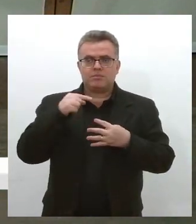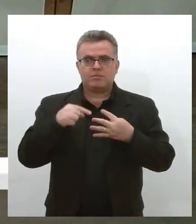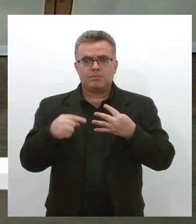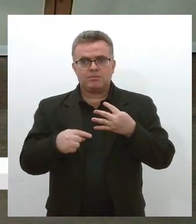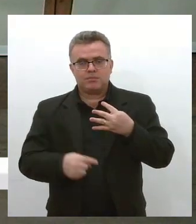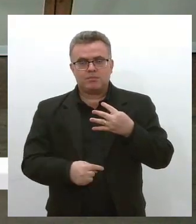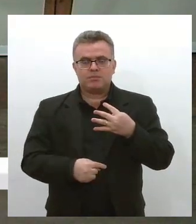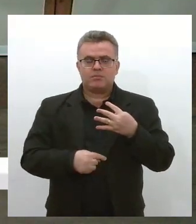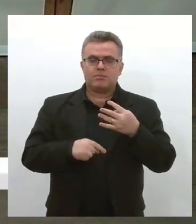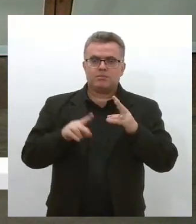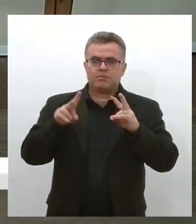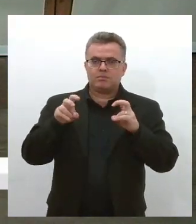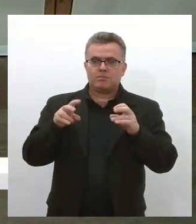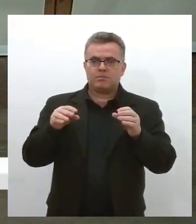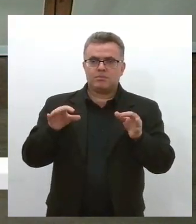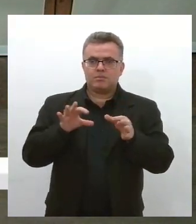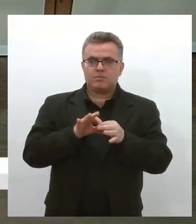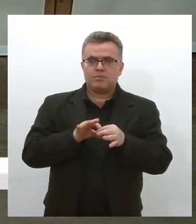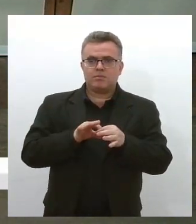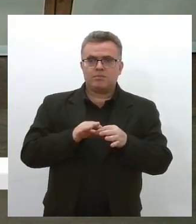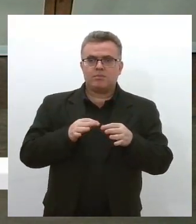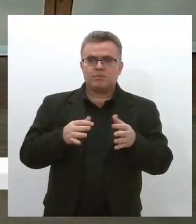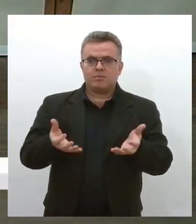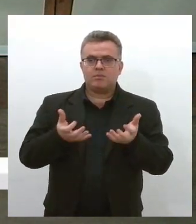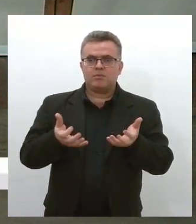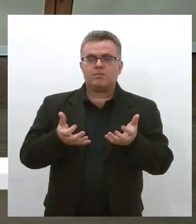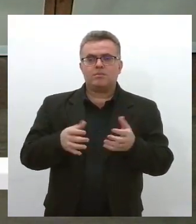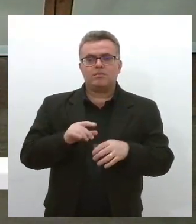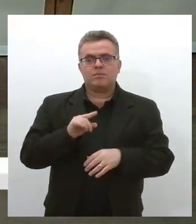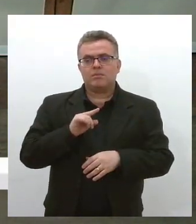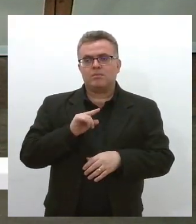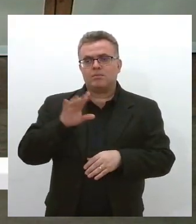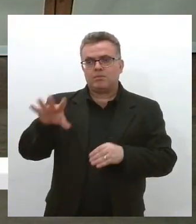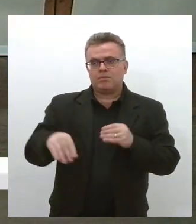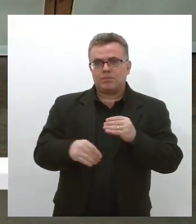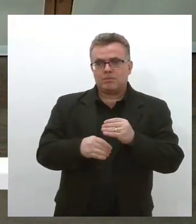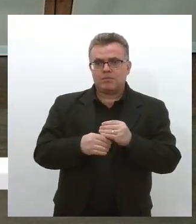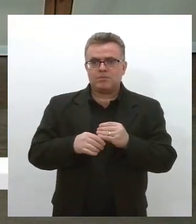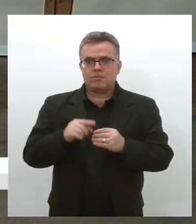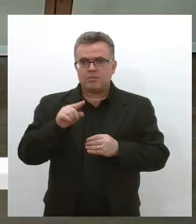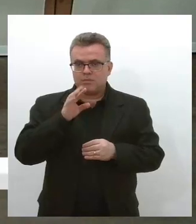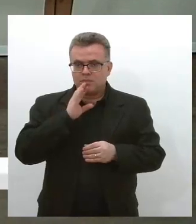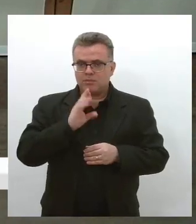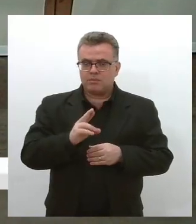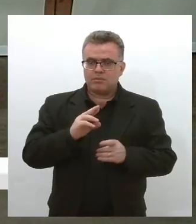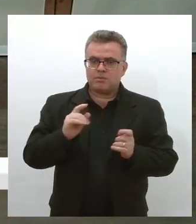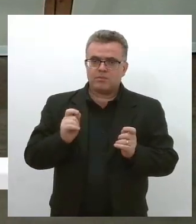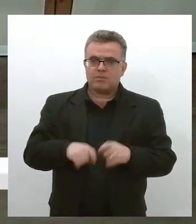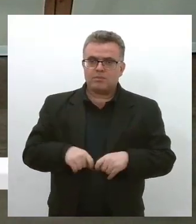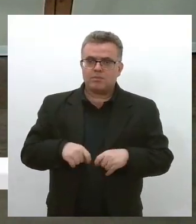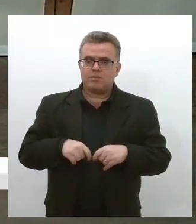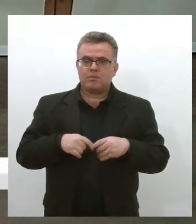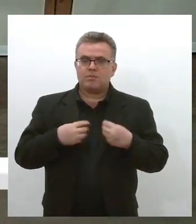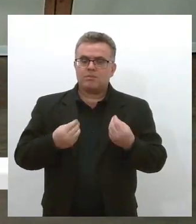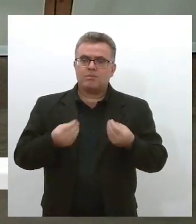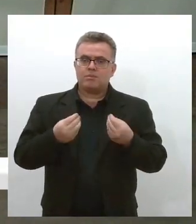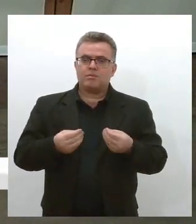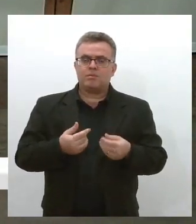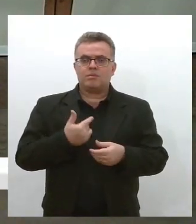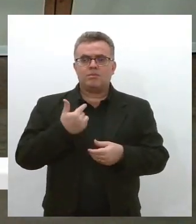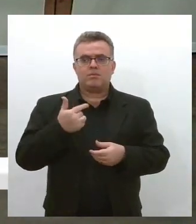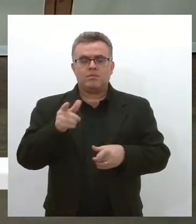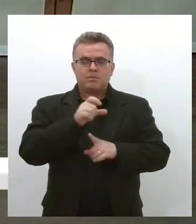contexto, né? Ana Paula, eu queria recuperar uma parte, um trechinho de uma das respostas que você falou sobre outras